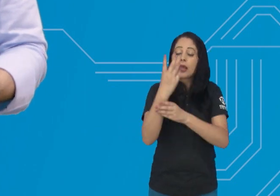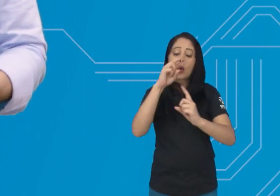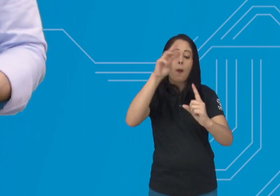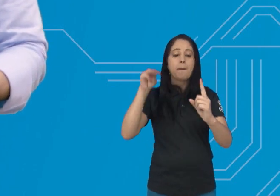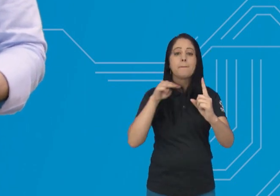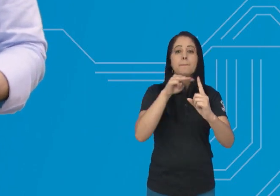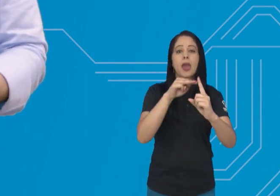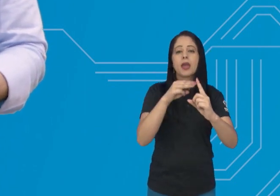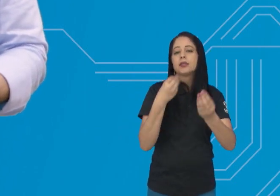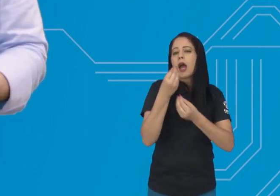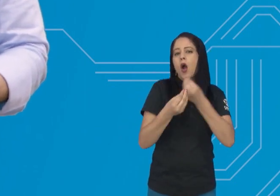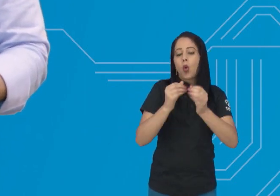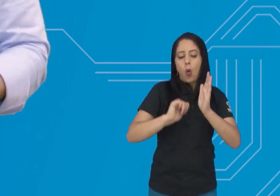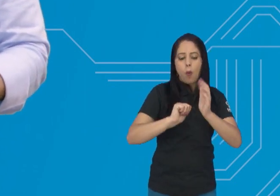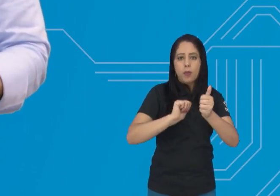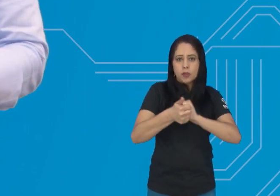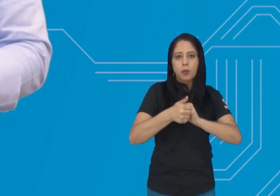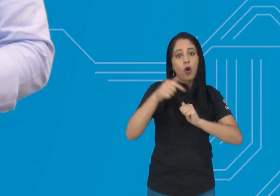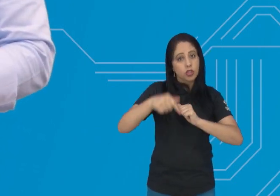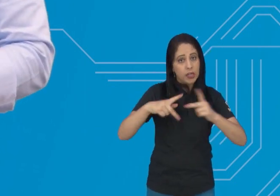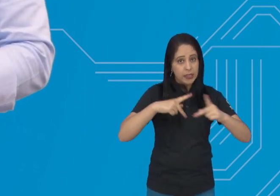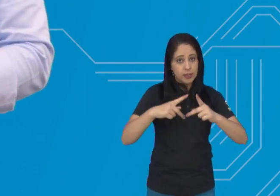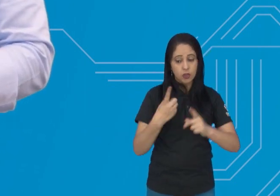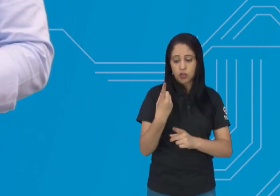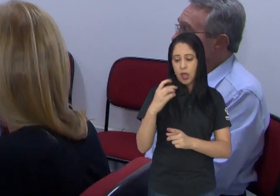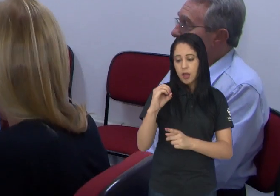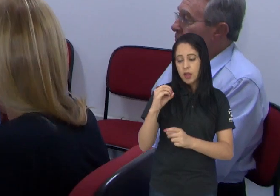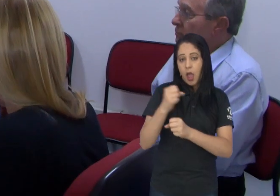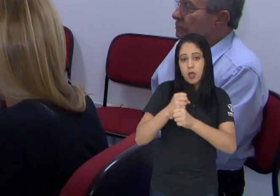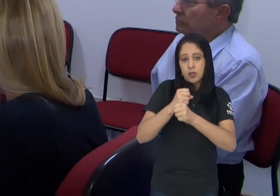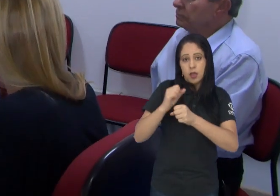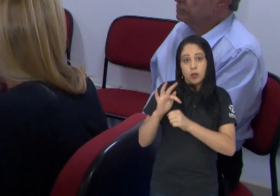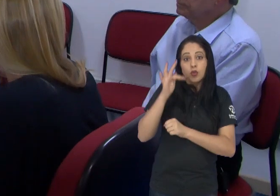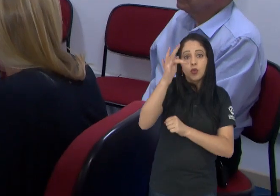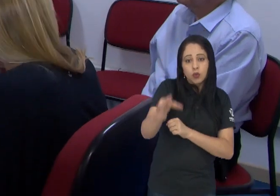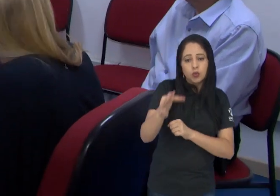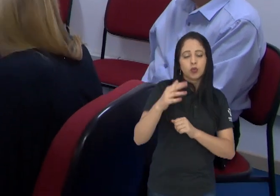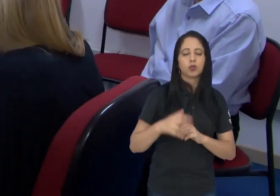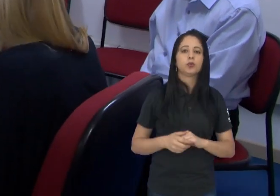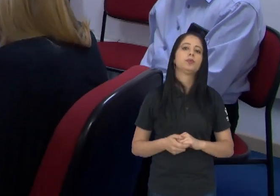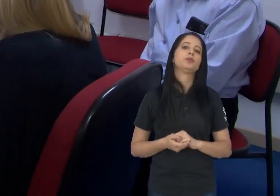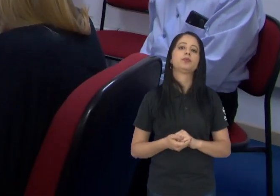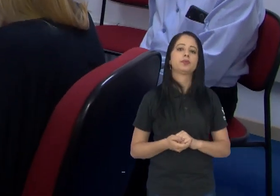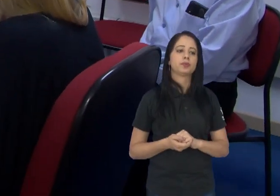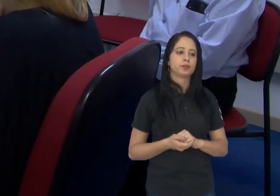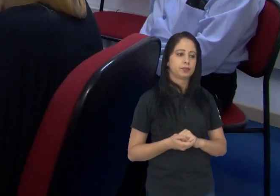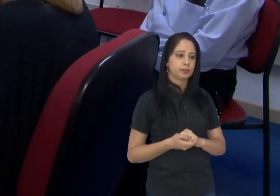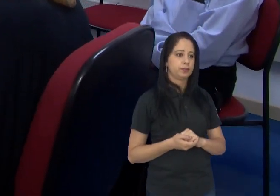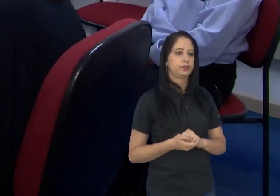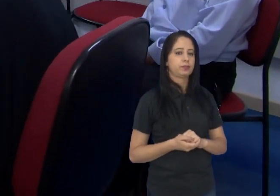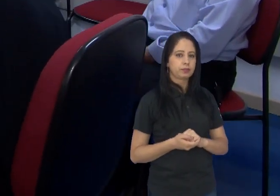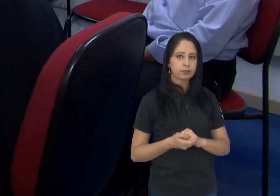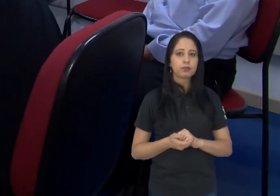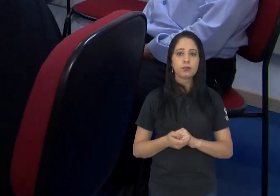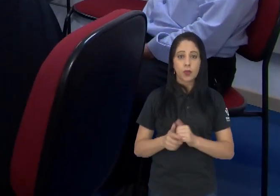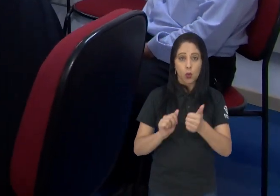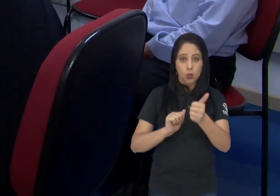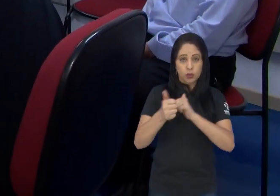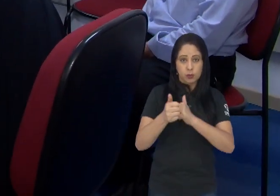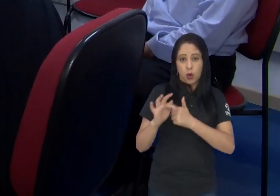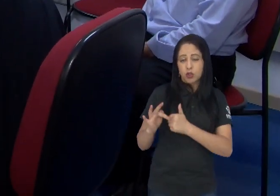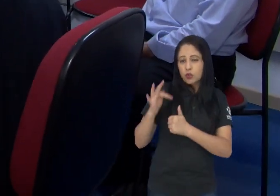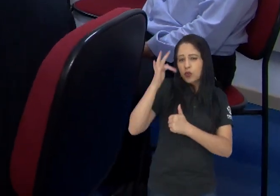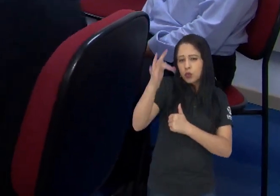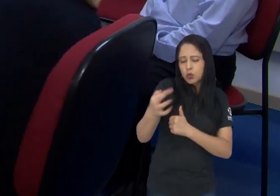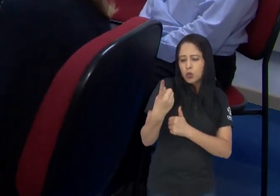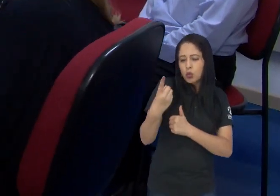atividade esportiva no nosso município para os próximos 10 anos. O futuro do esporte joseense pelos próximos 10 anos foi tema de